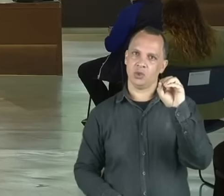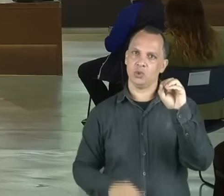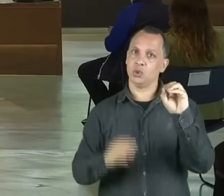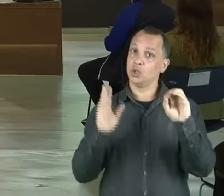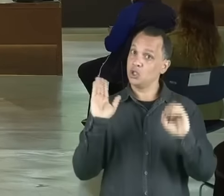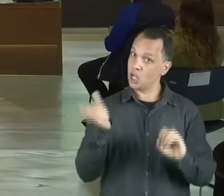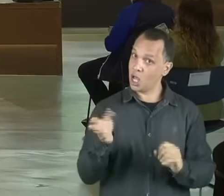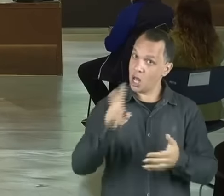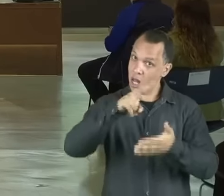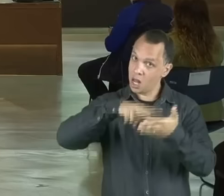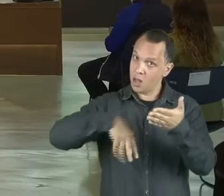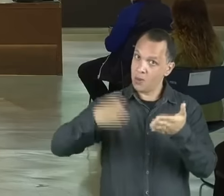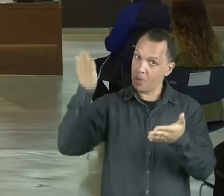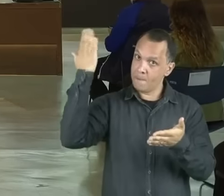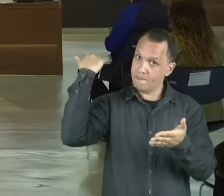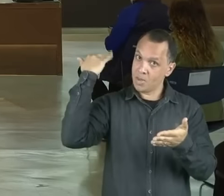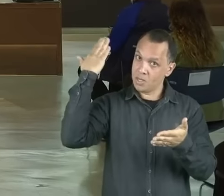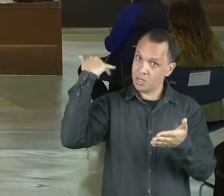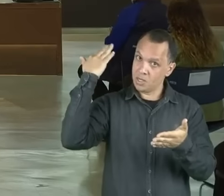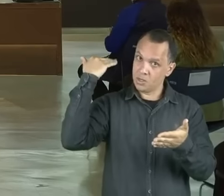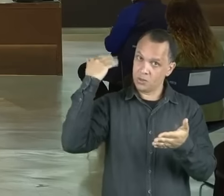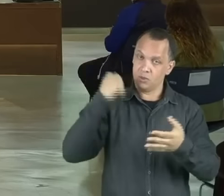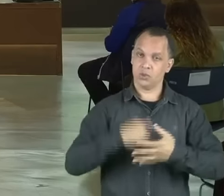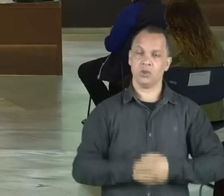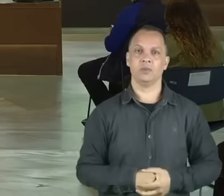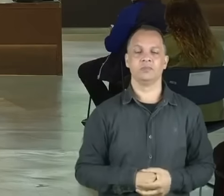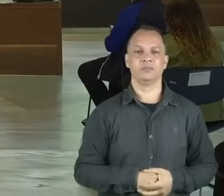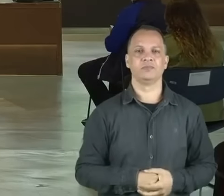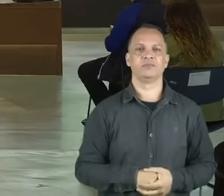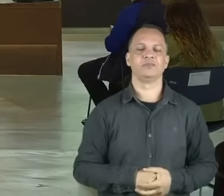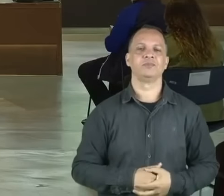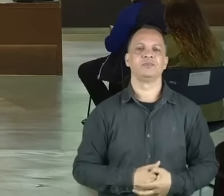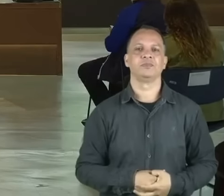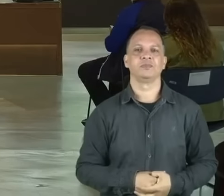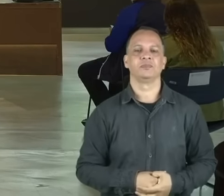10 a 17